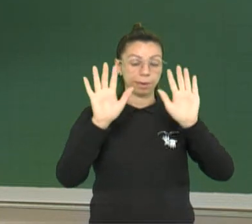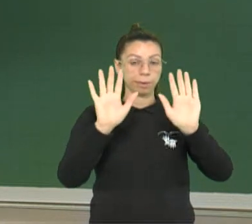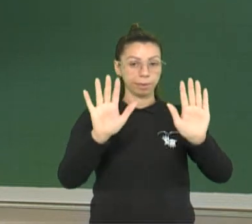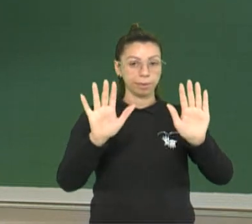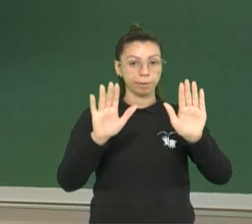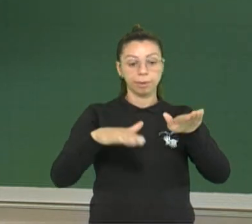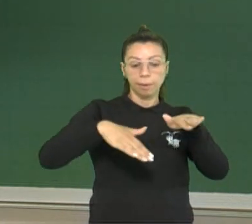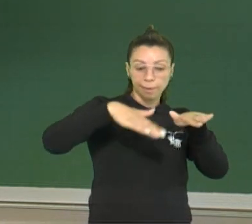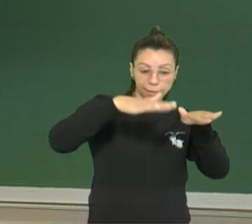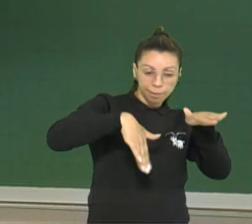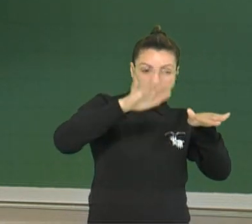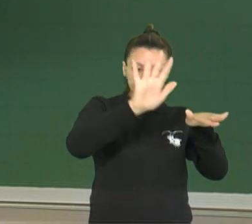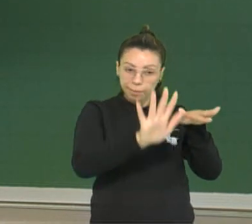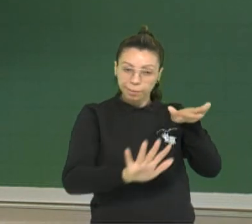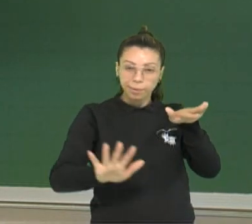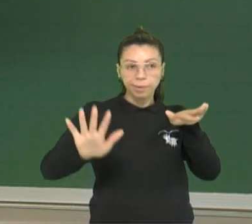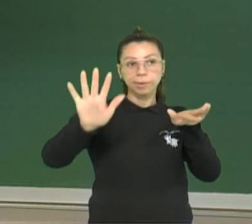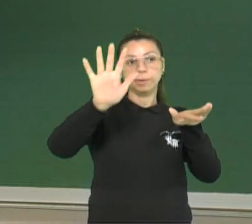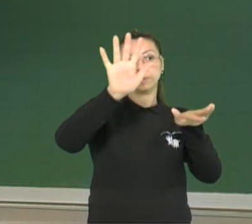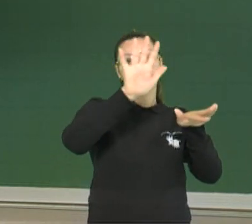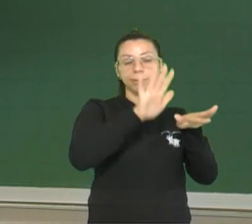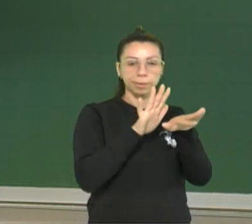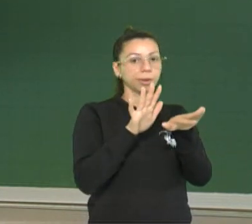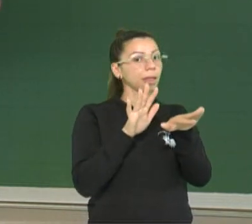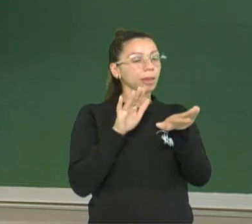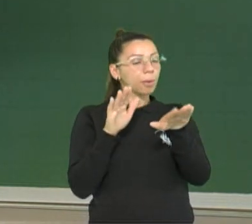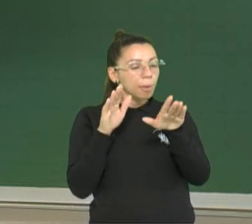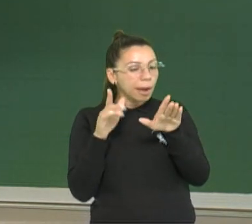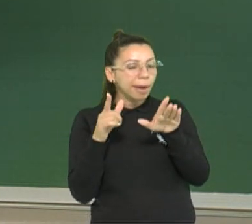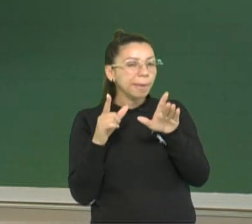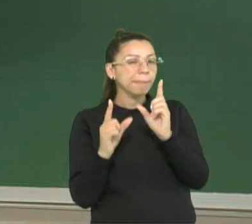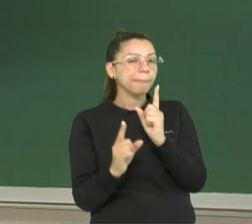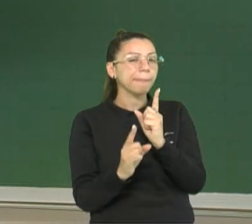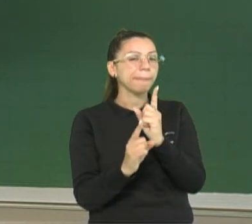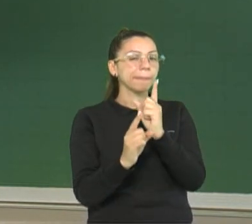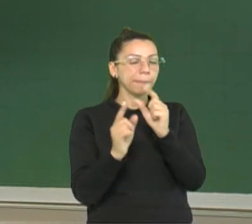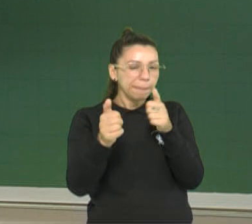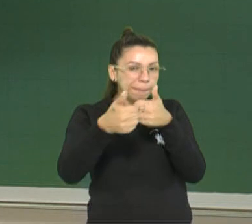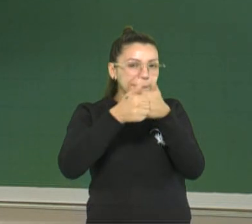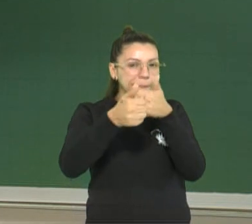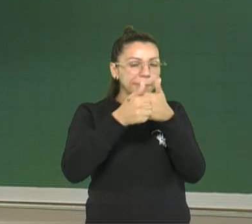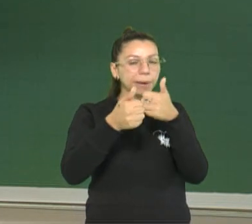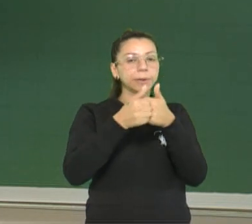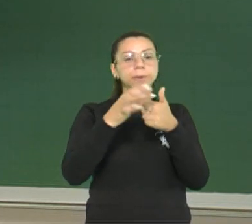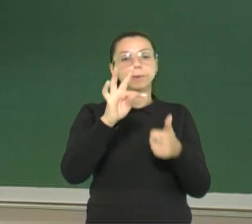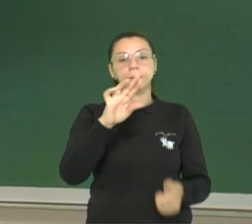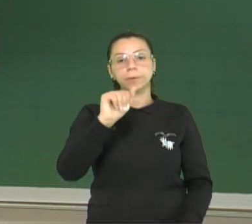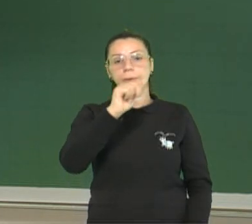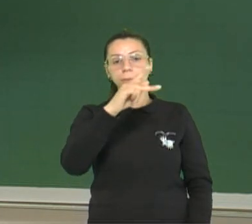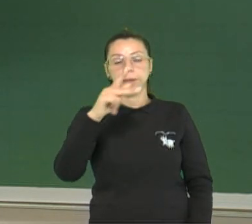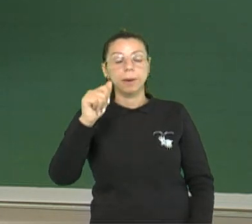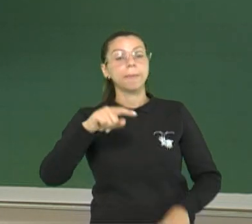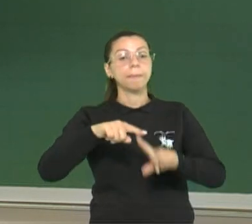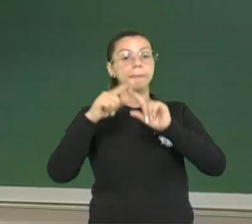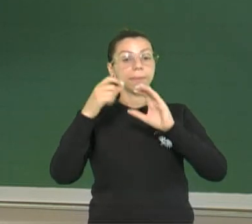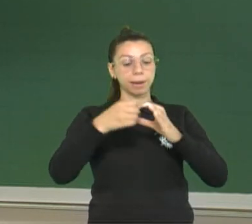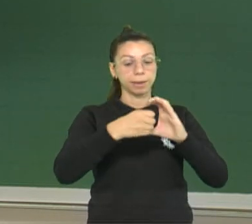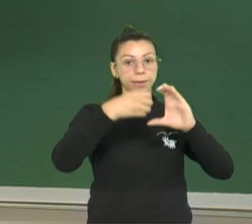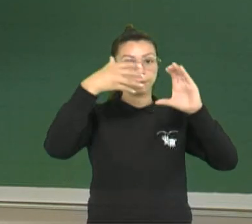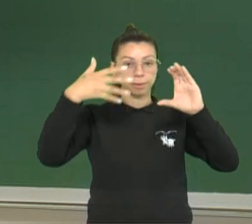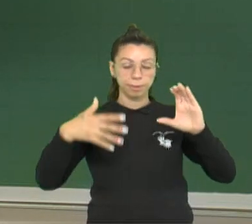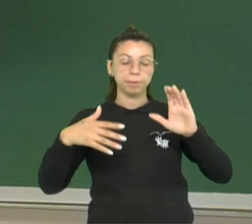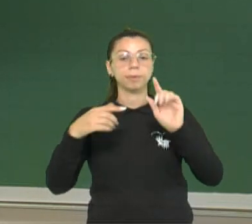região litorânea não esteja na área tropical, ele vai apresentar características de clima tropical,